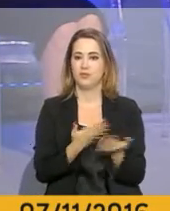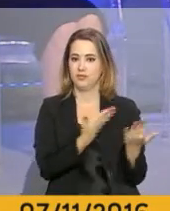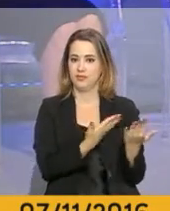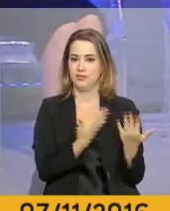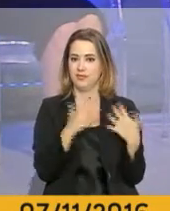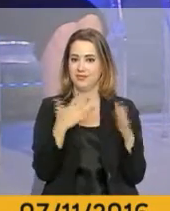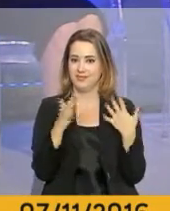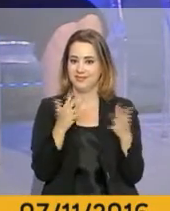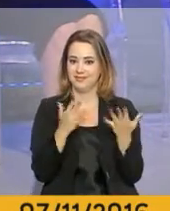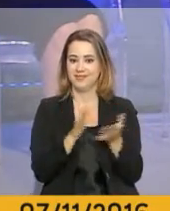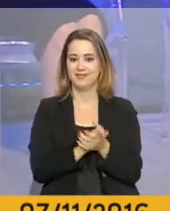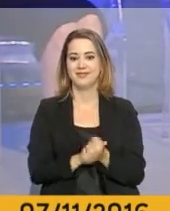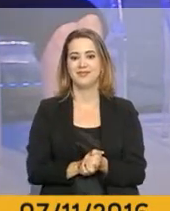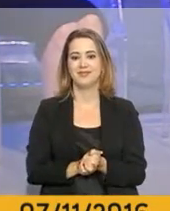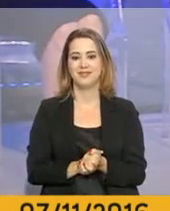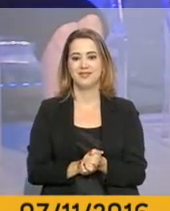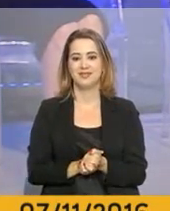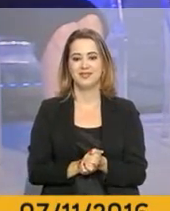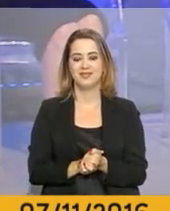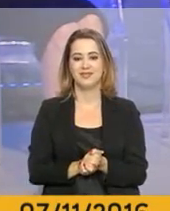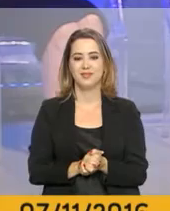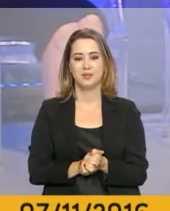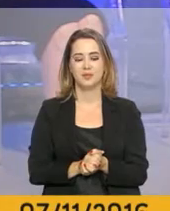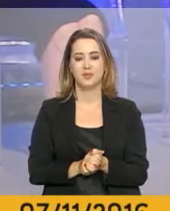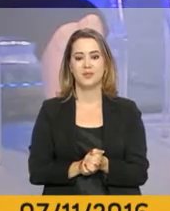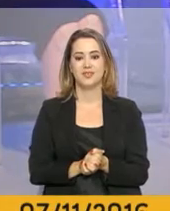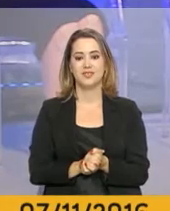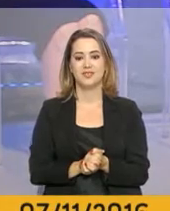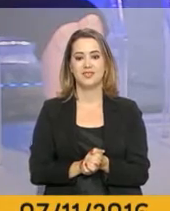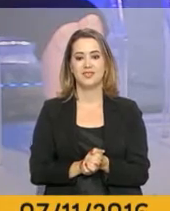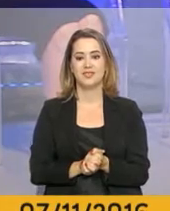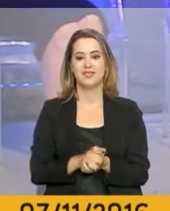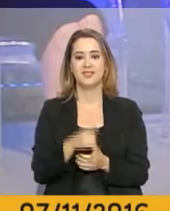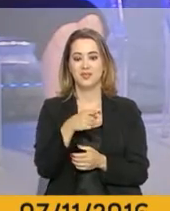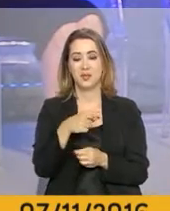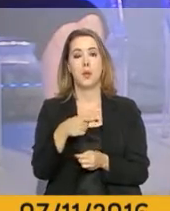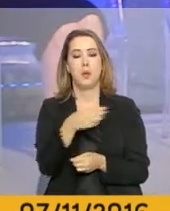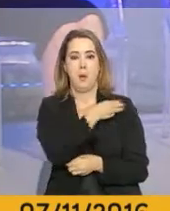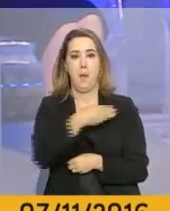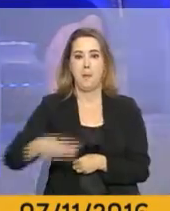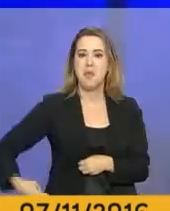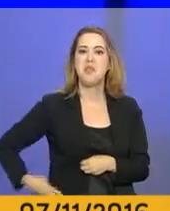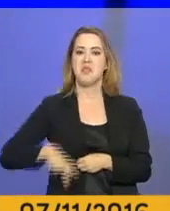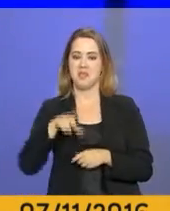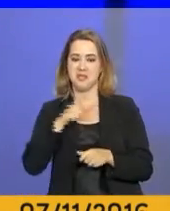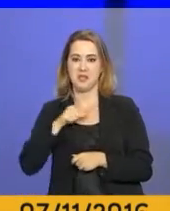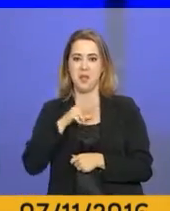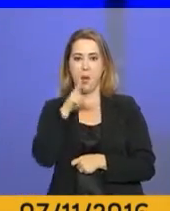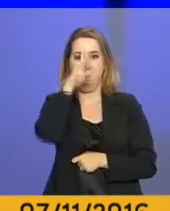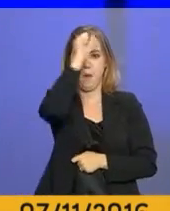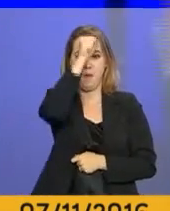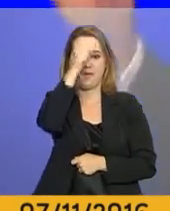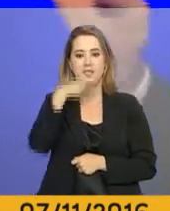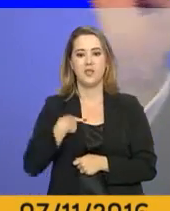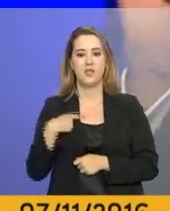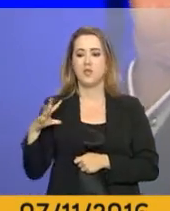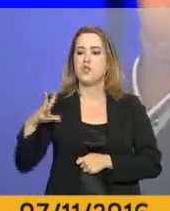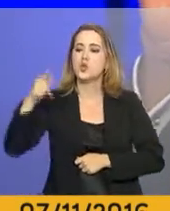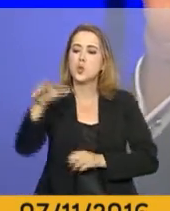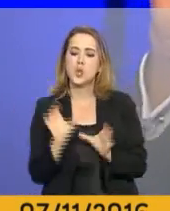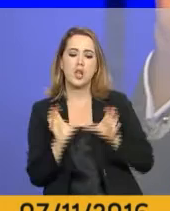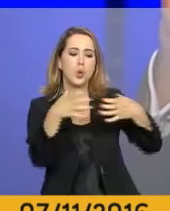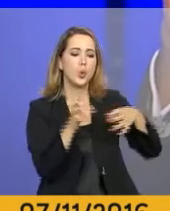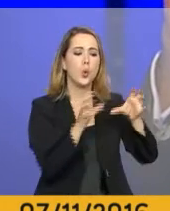o governo é esse marcelo galera tem uma força que foi a todos os setores